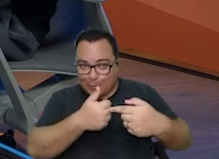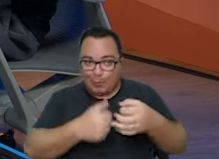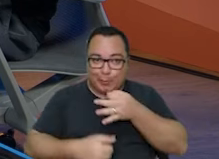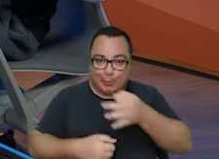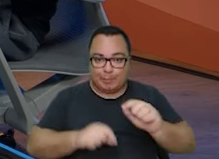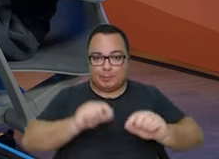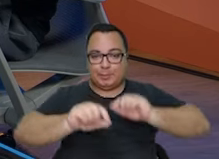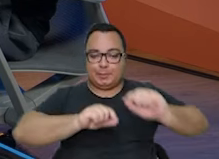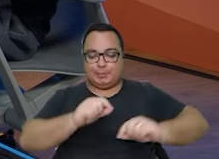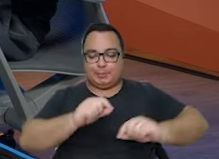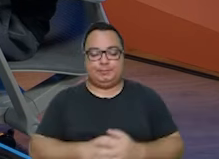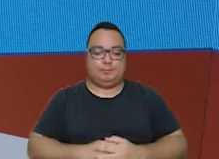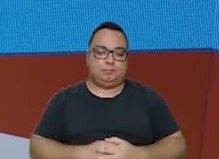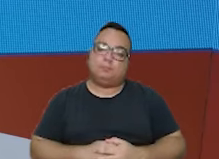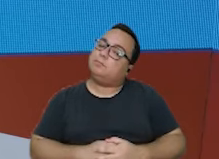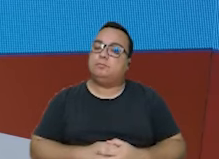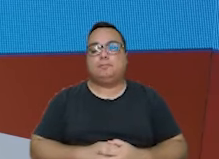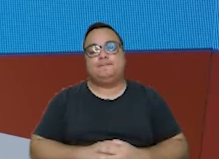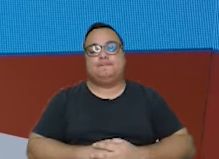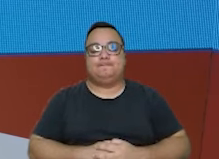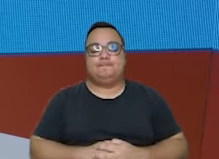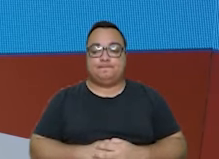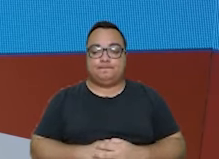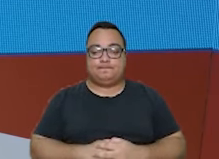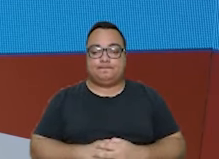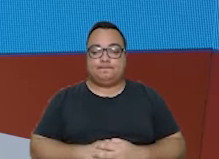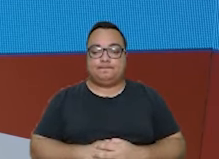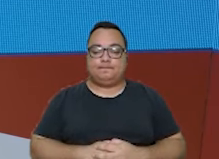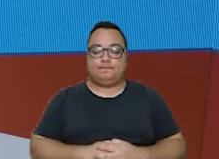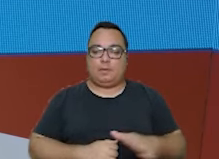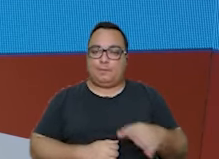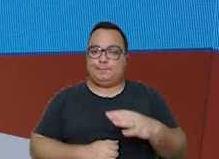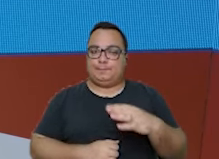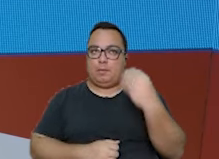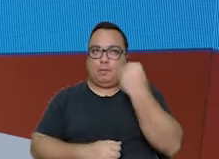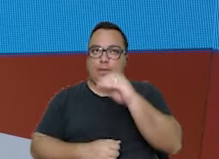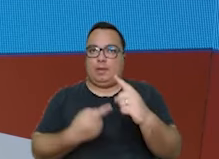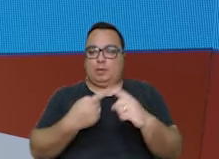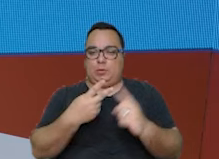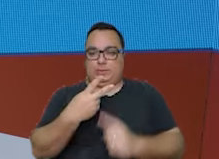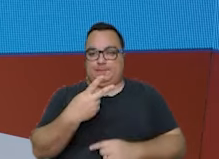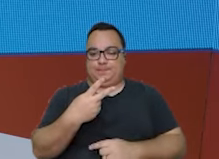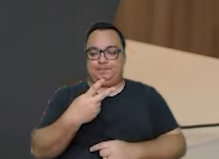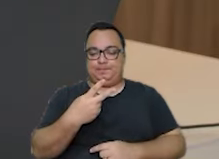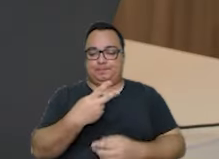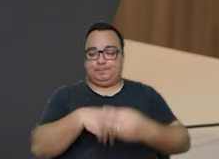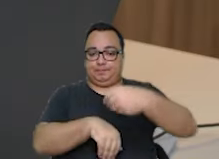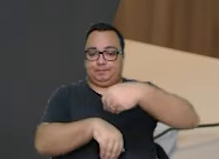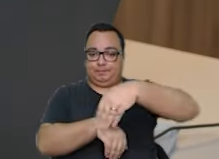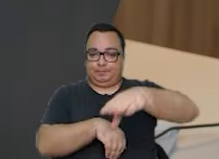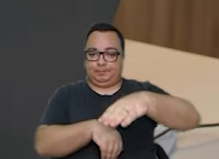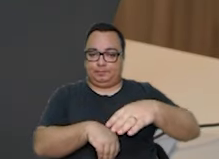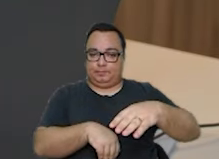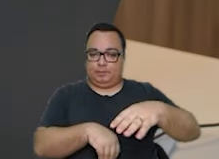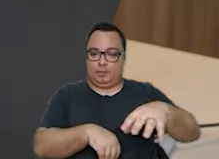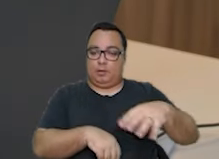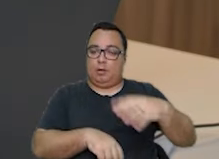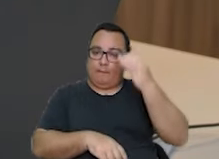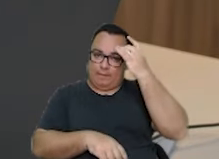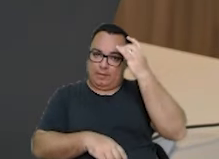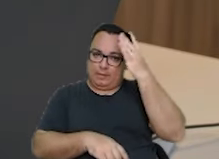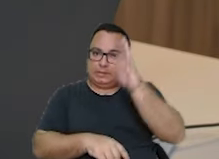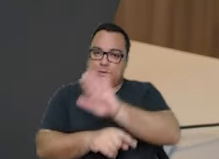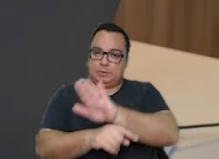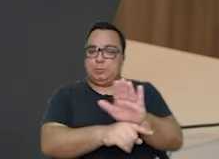ou mal acho que importante S então eu vou pegar dois Ganchos aqui ó duas dicas legais que eu acho que facilita a minha vida e